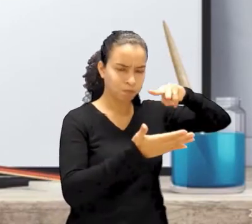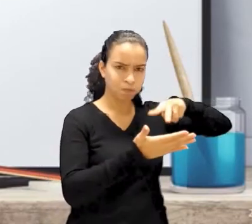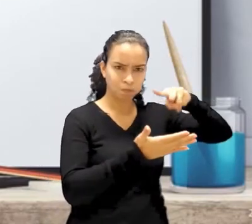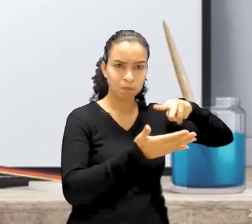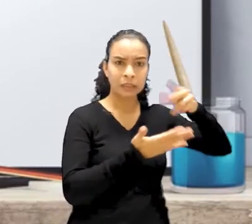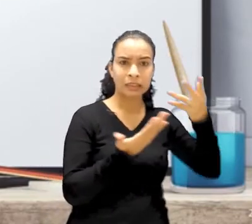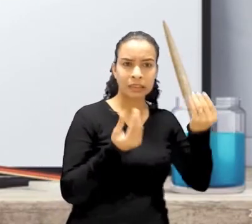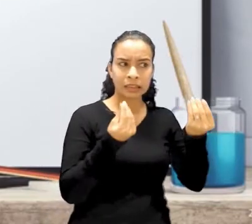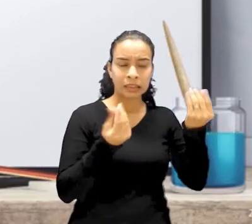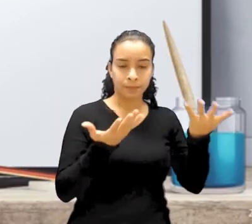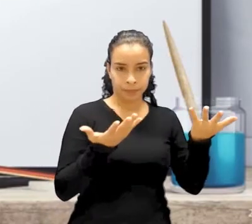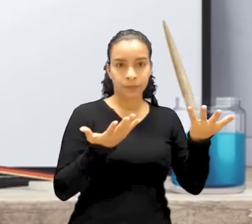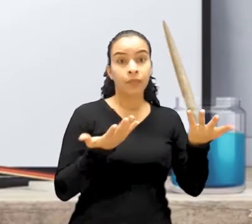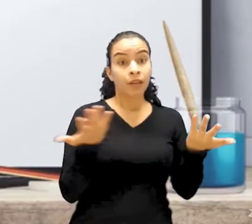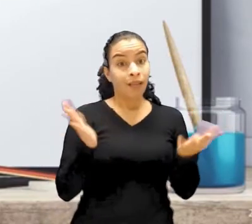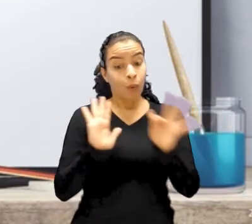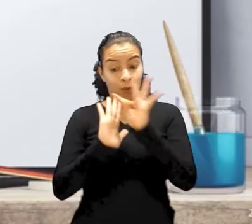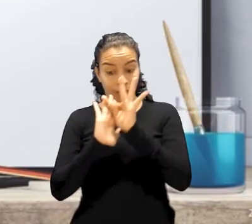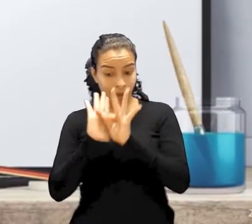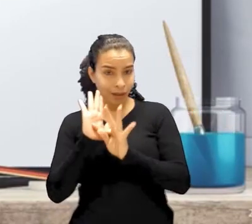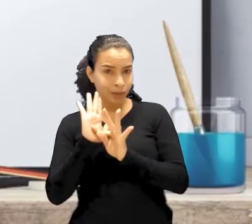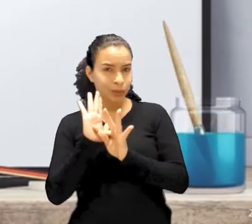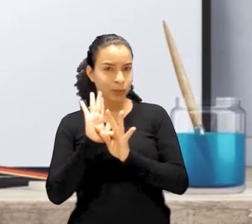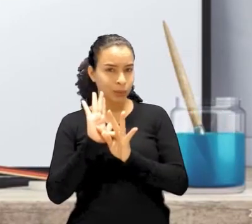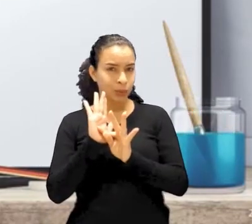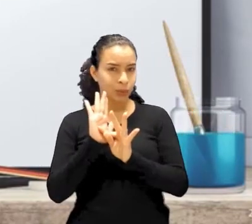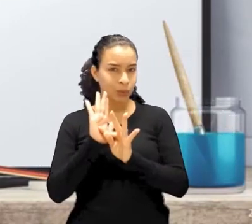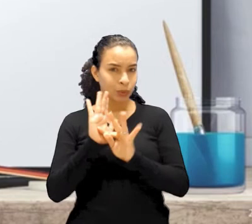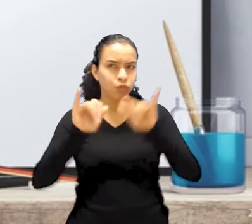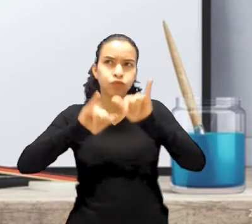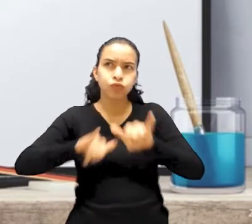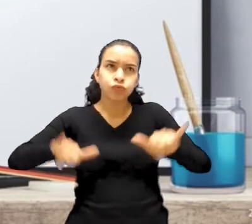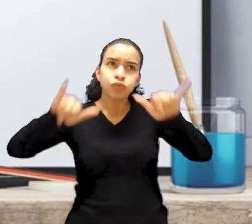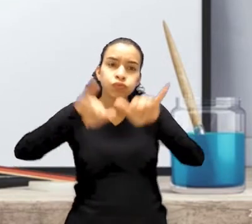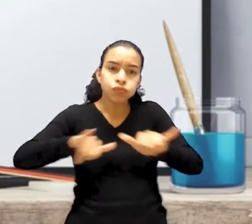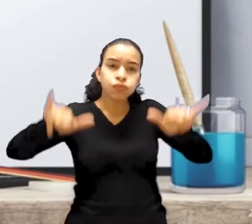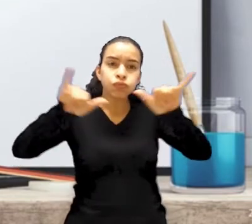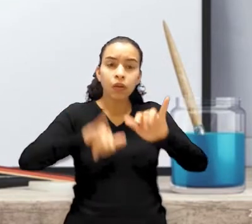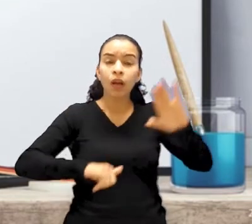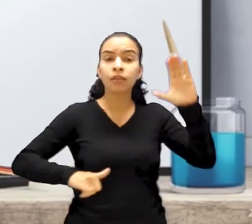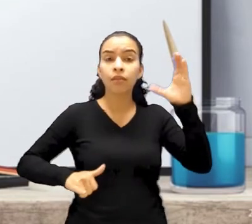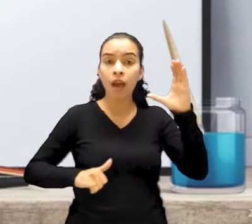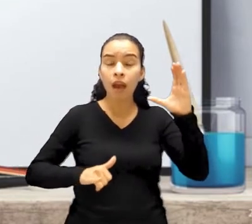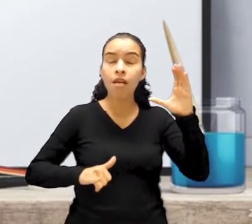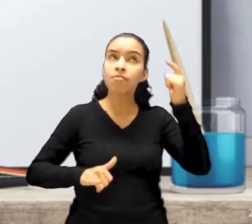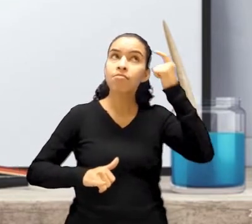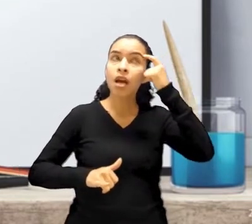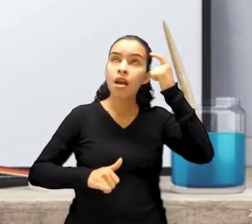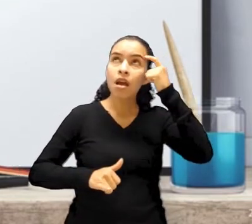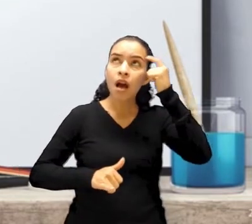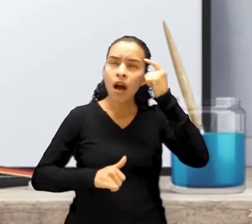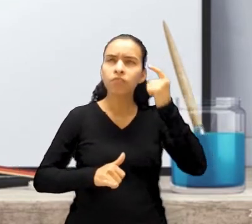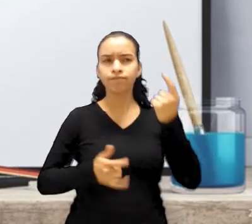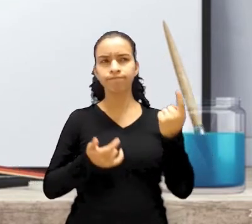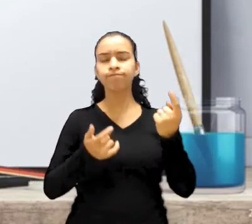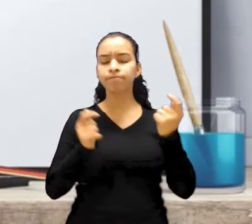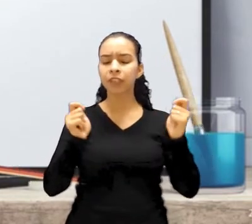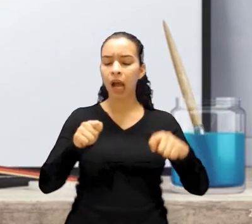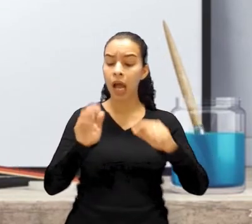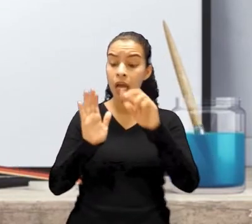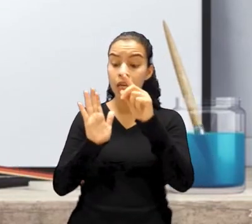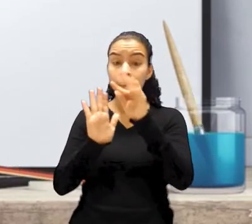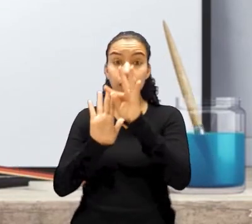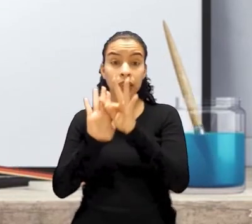lá. Então, o texto de divulgação científica ele é produzido em uma linguagem mais acessível para